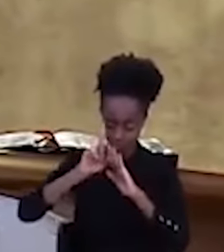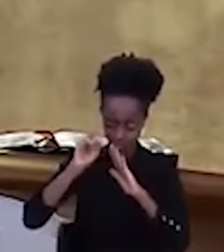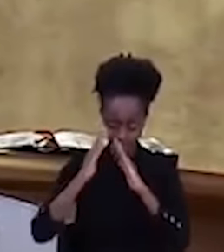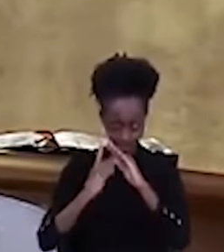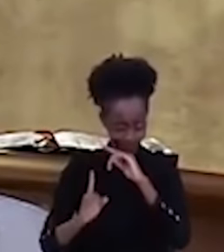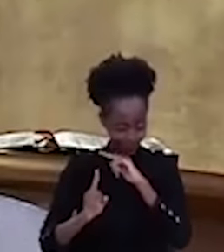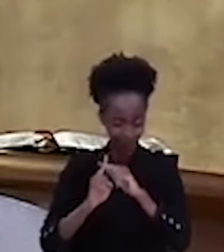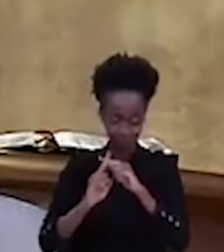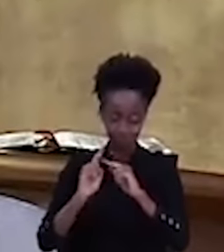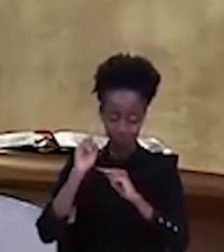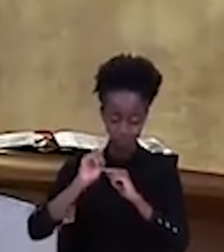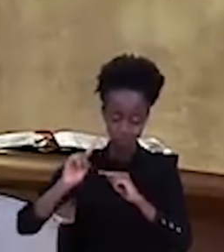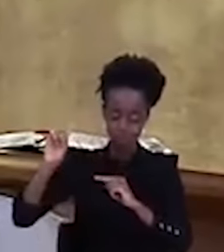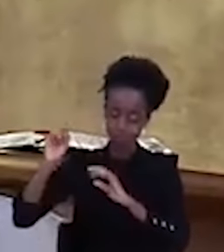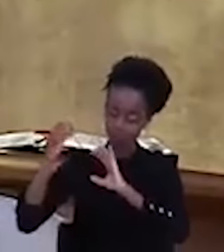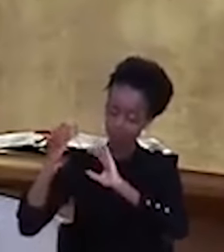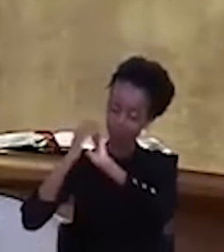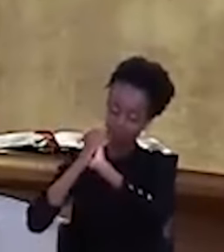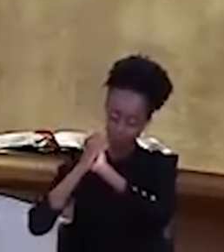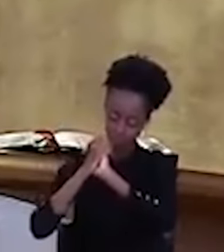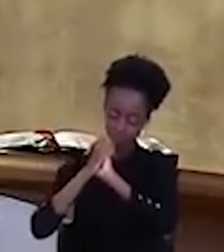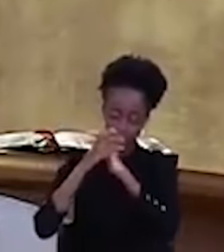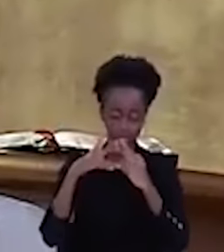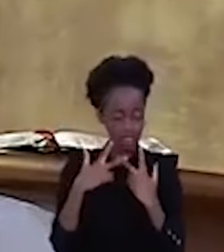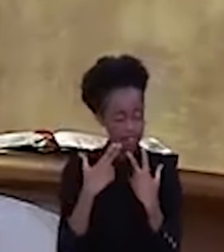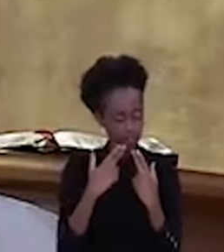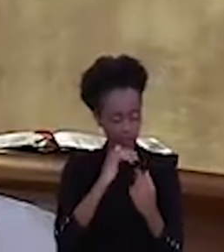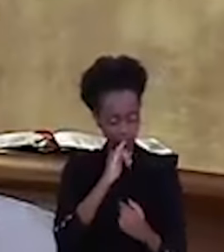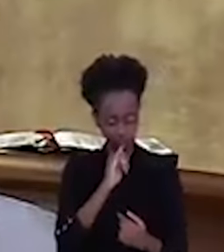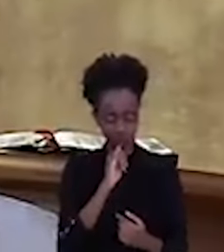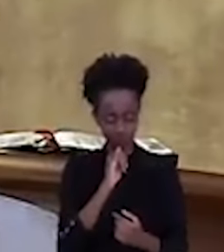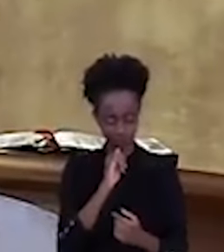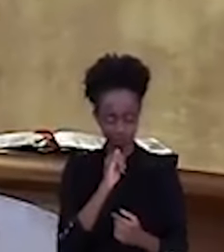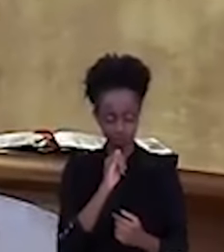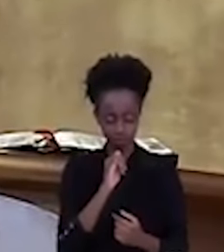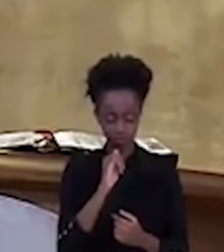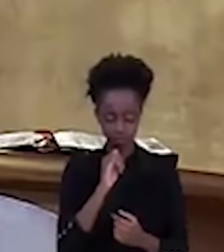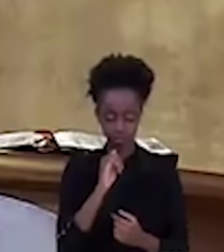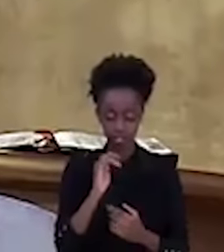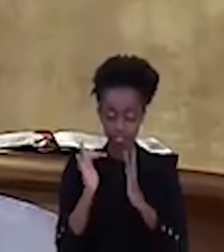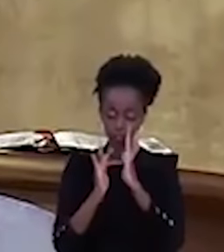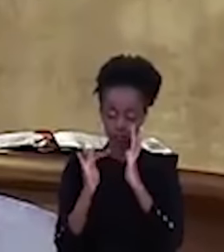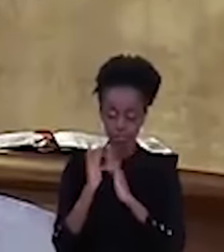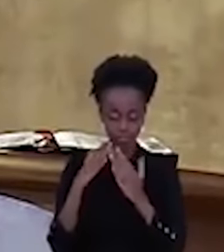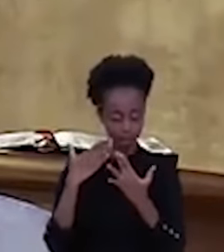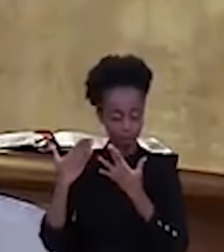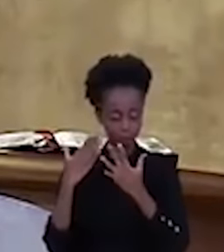do nosso marido, sim, como está escrito, do noivo